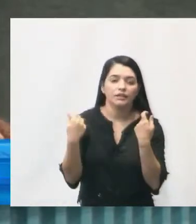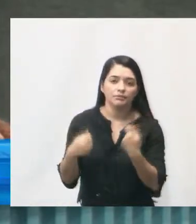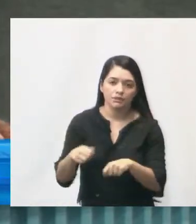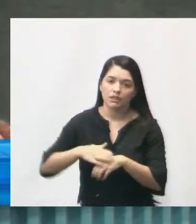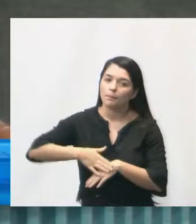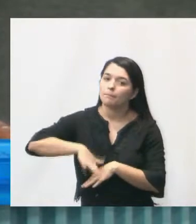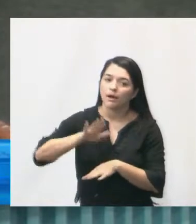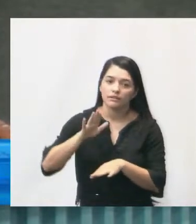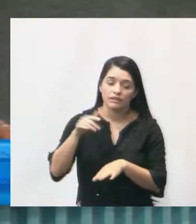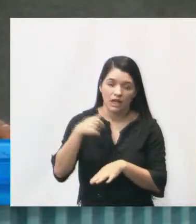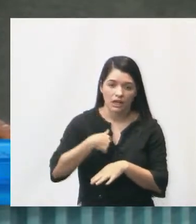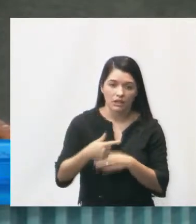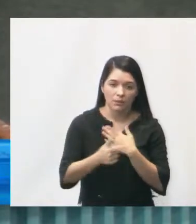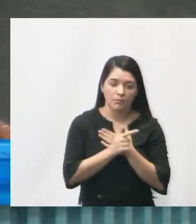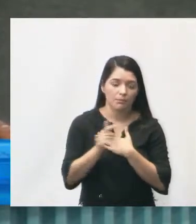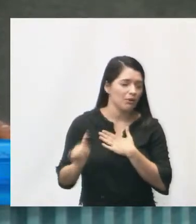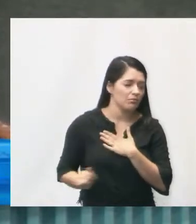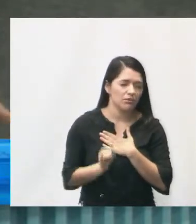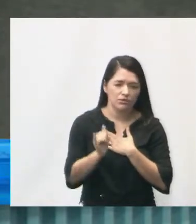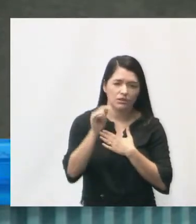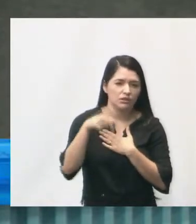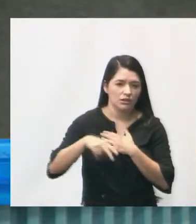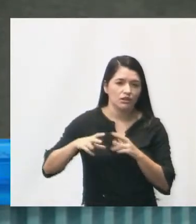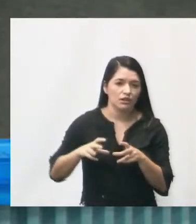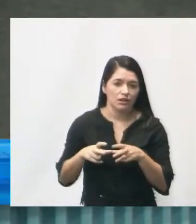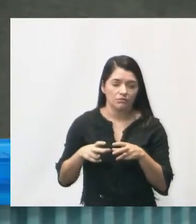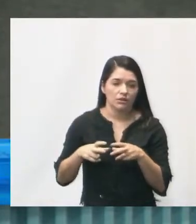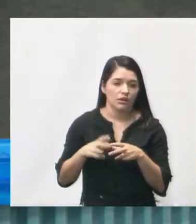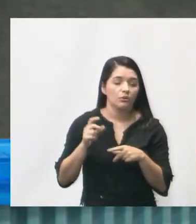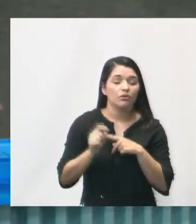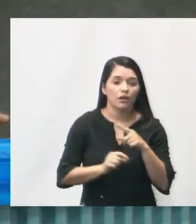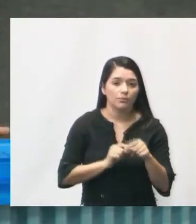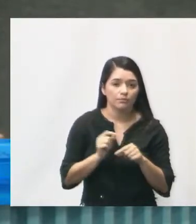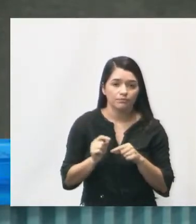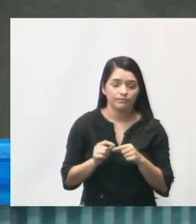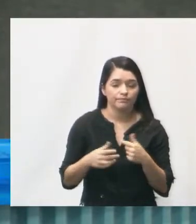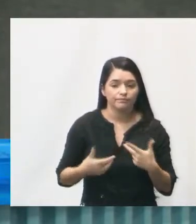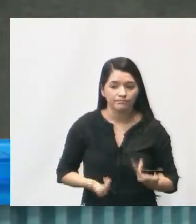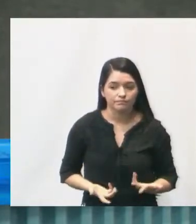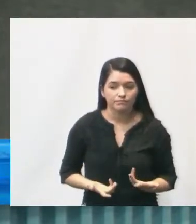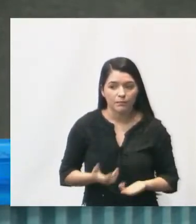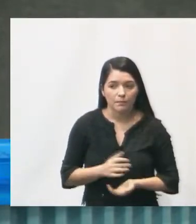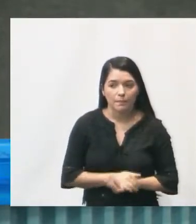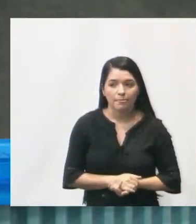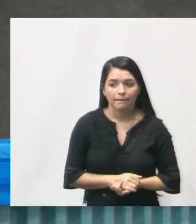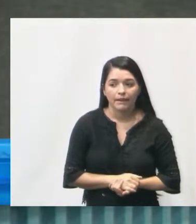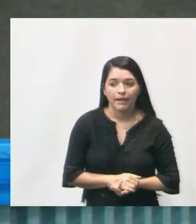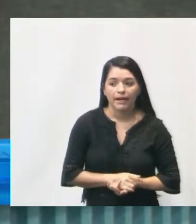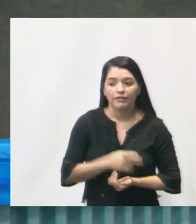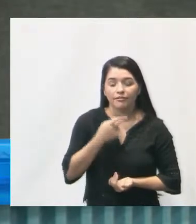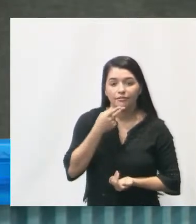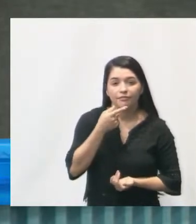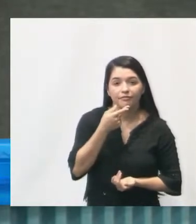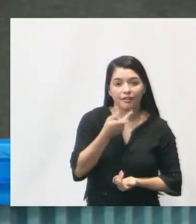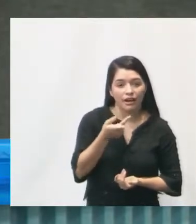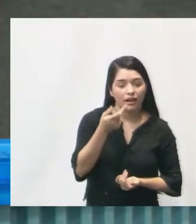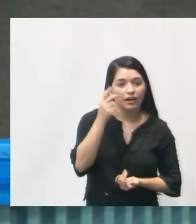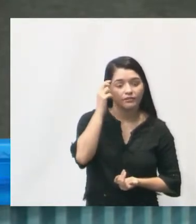temos um papel importante na casa, nessa casa. E aí, falaram de flutuantes aqui.